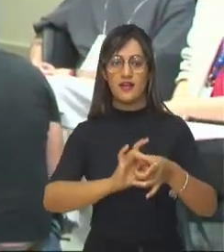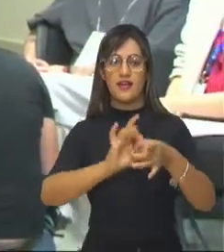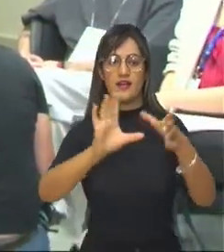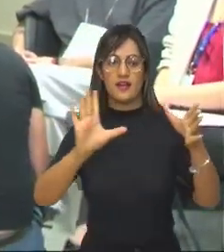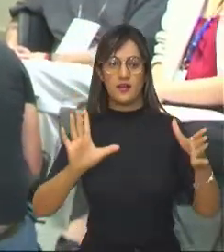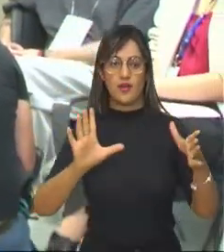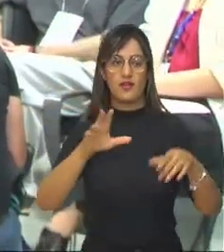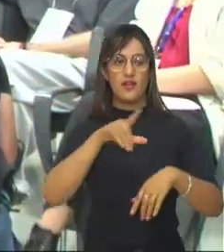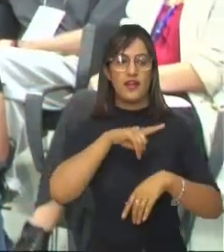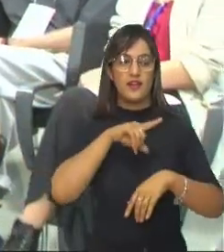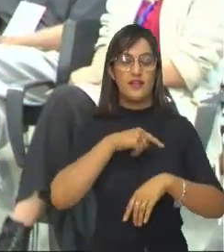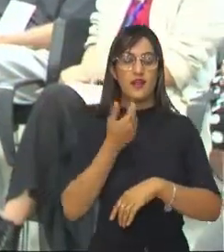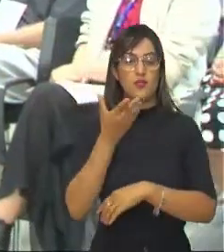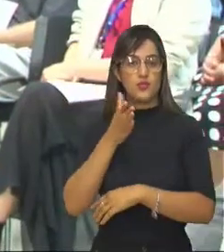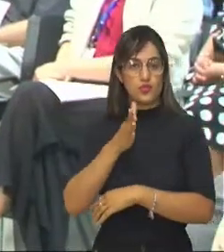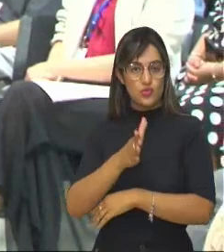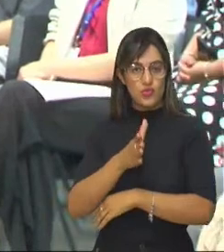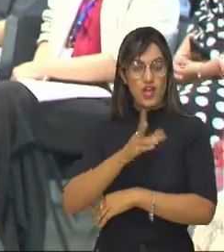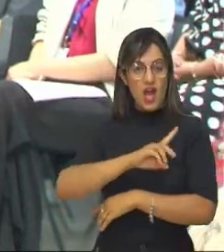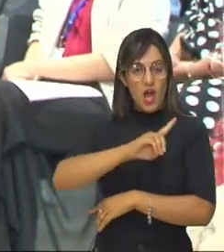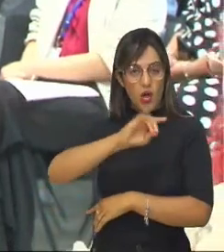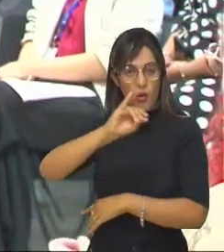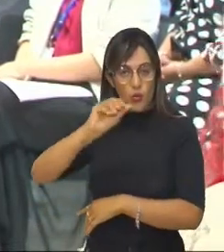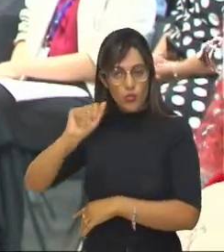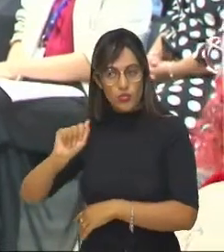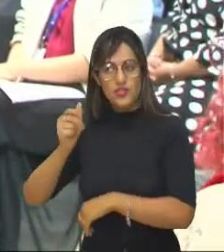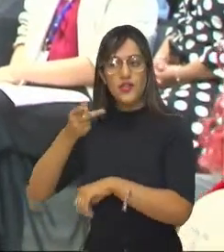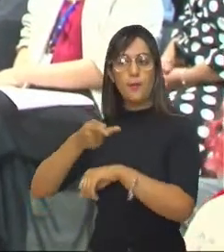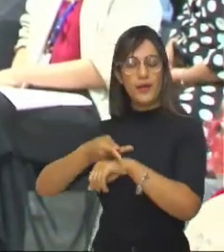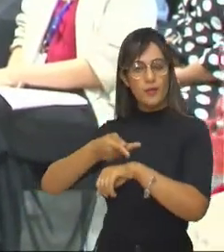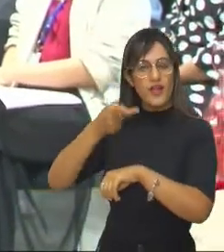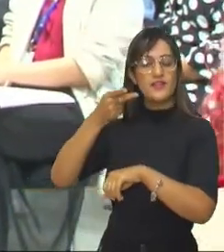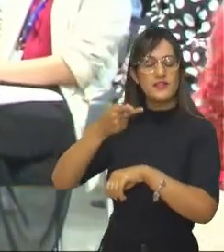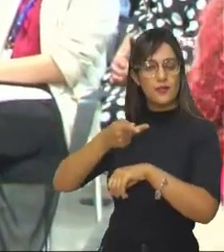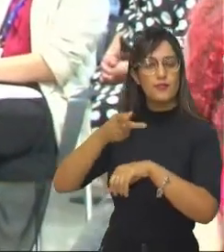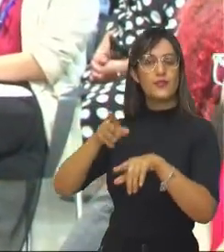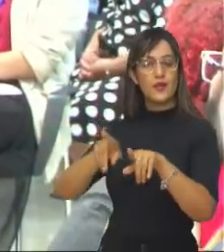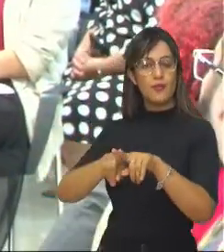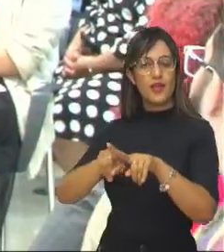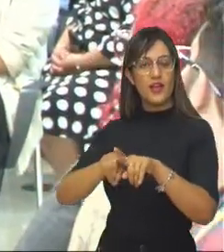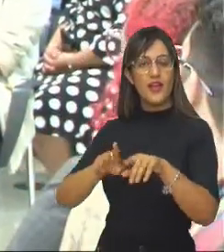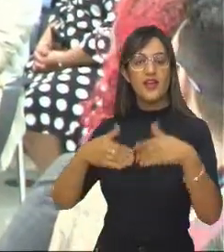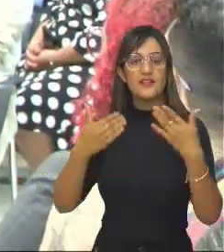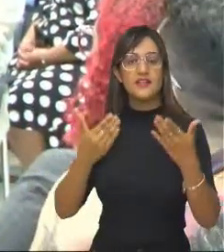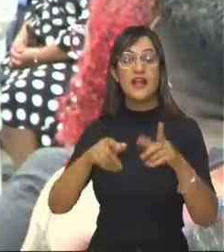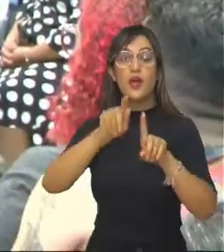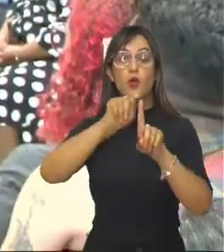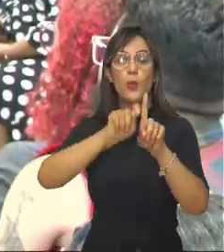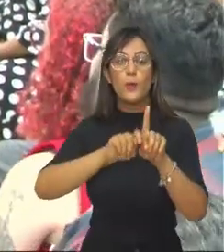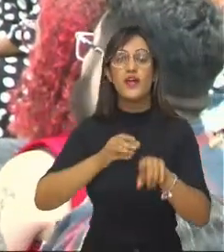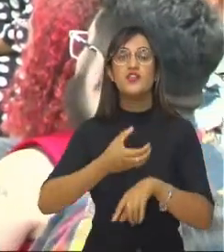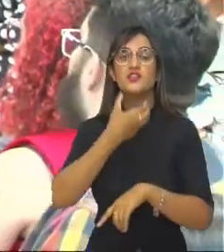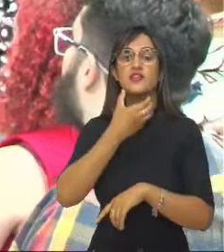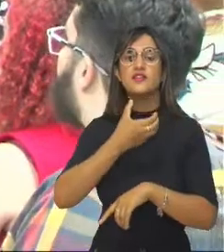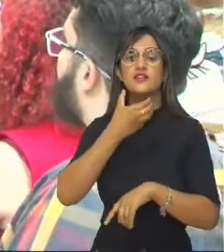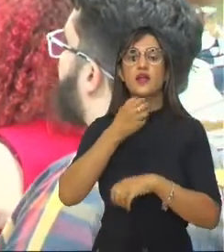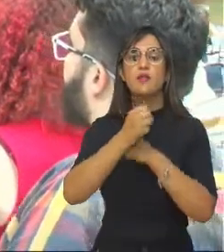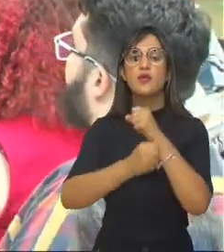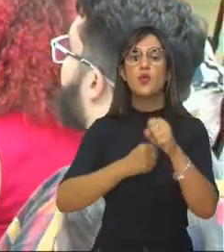temos, inclusive, o dia da premiação. Será em dezembro de